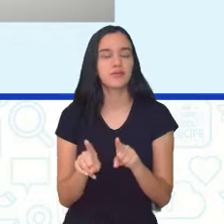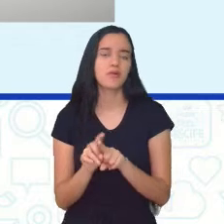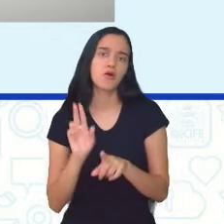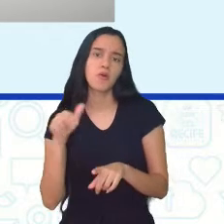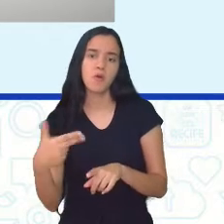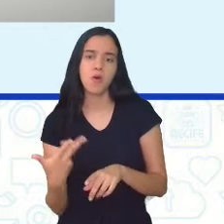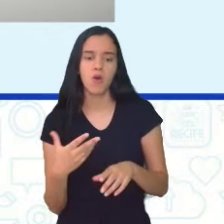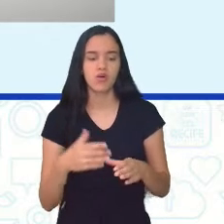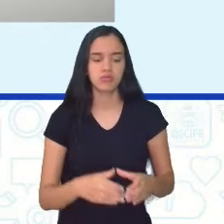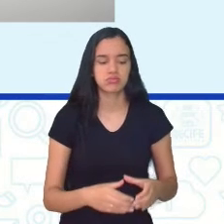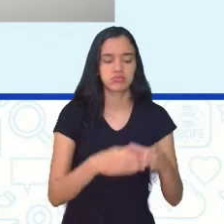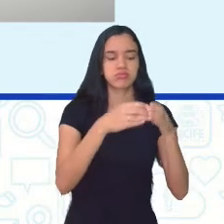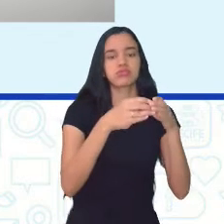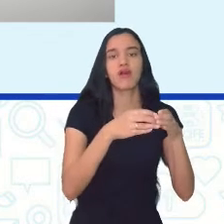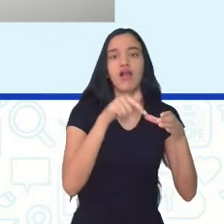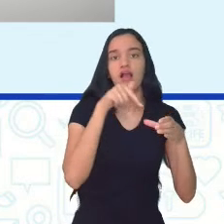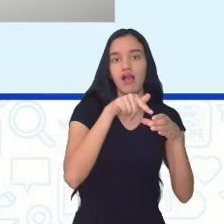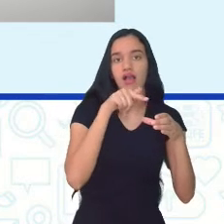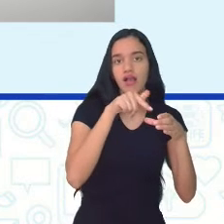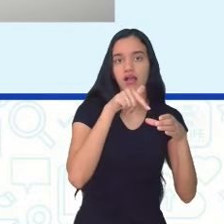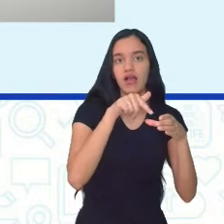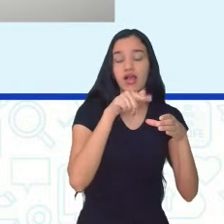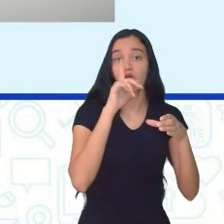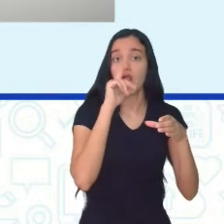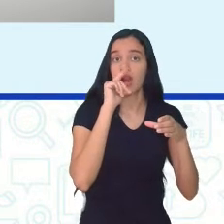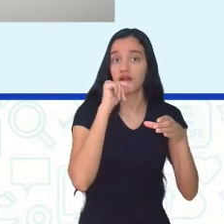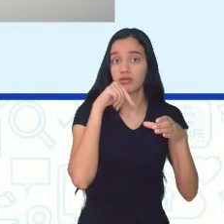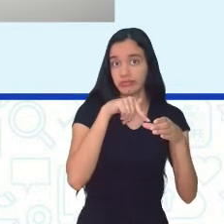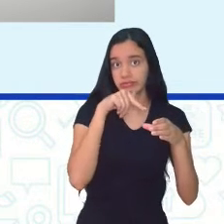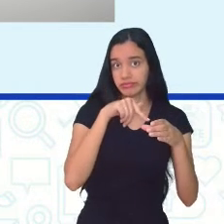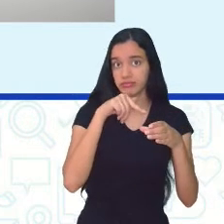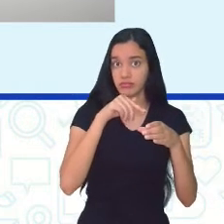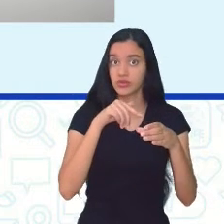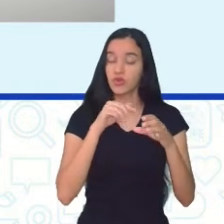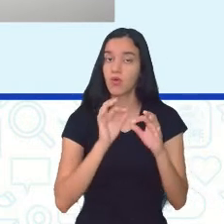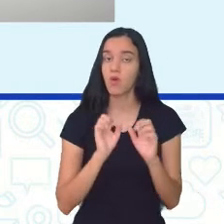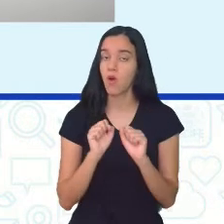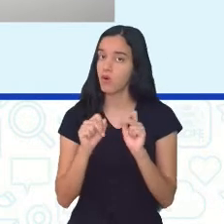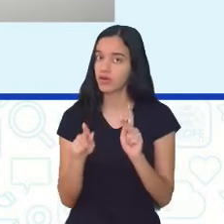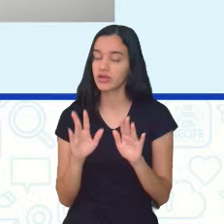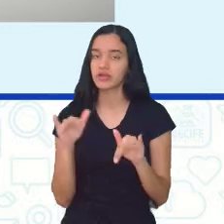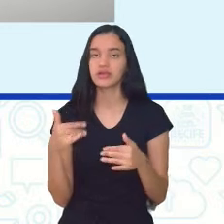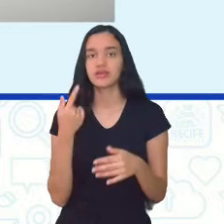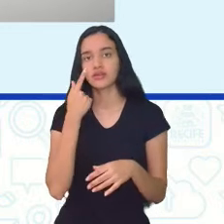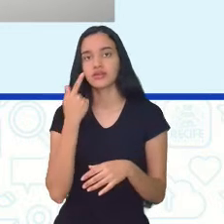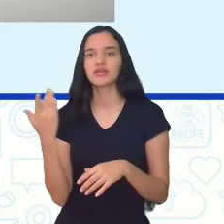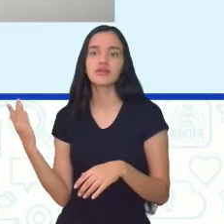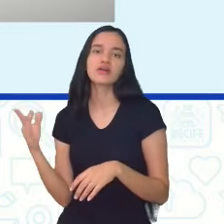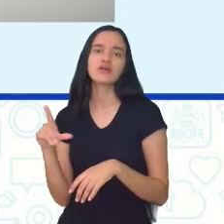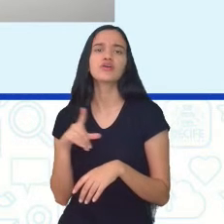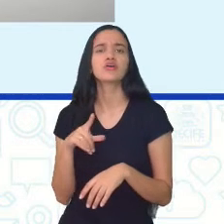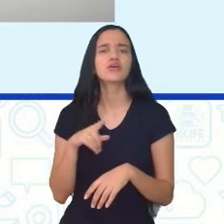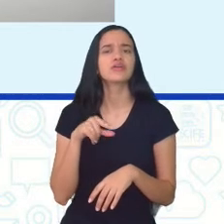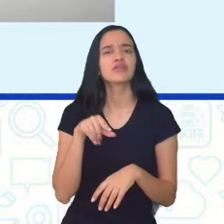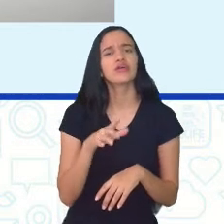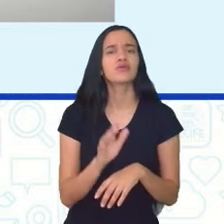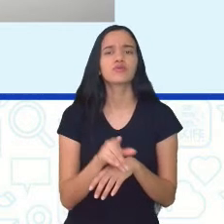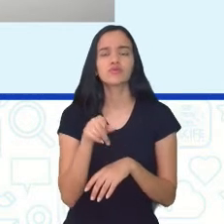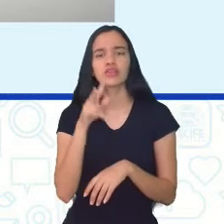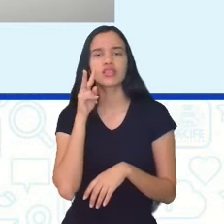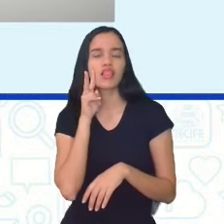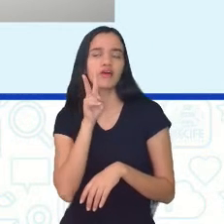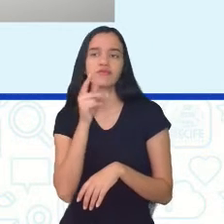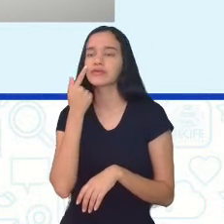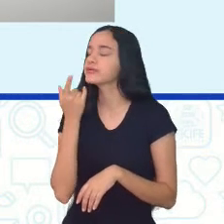o recipiente que está aquele líquido, tá? Então, aqui, quando você está vendo aí